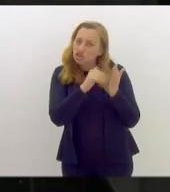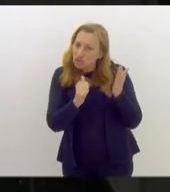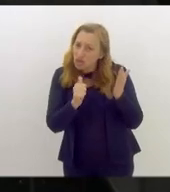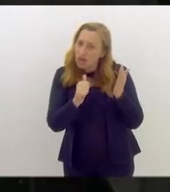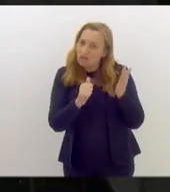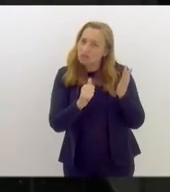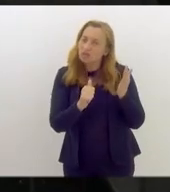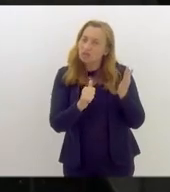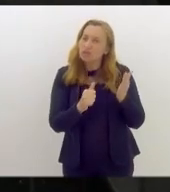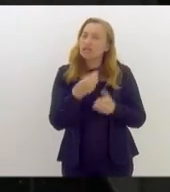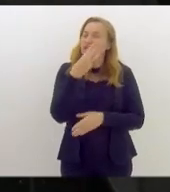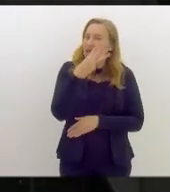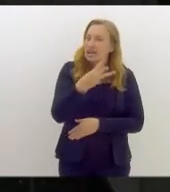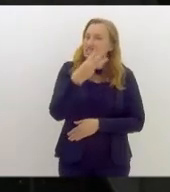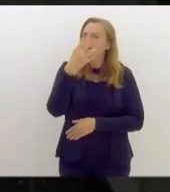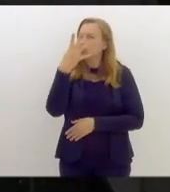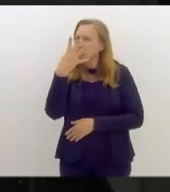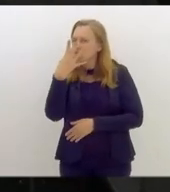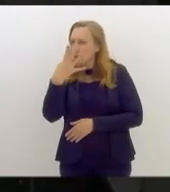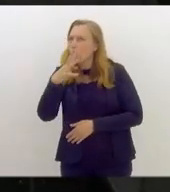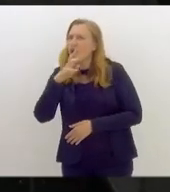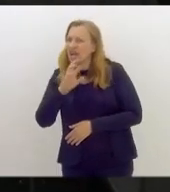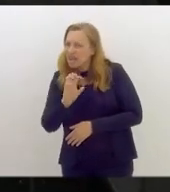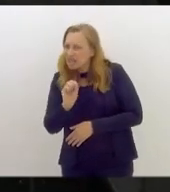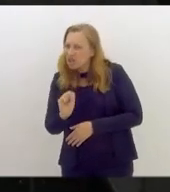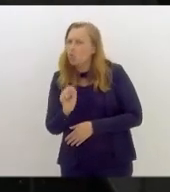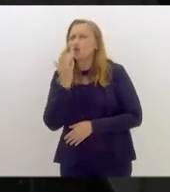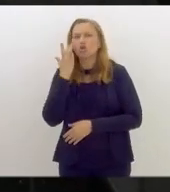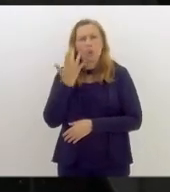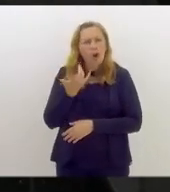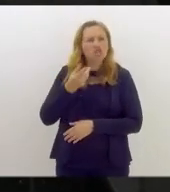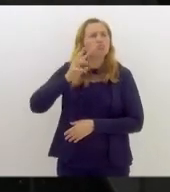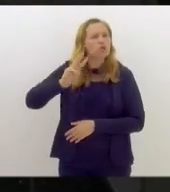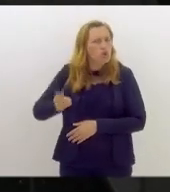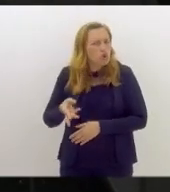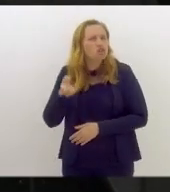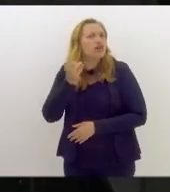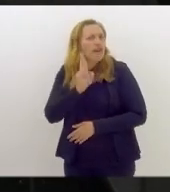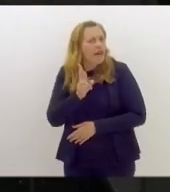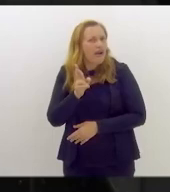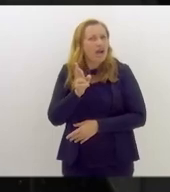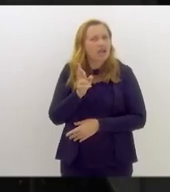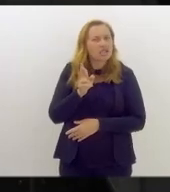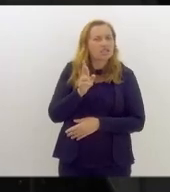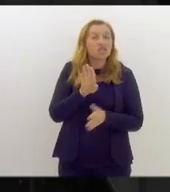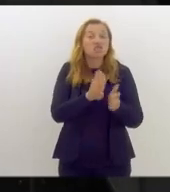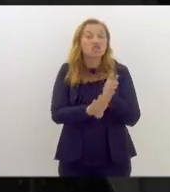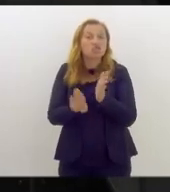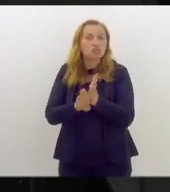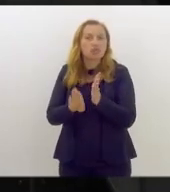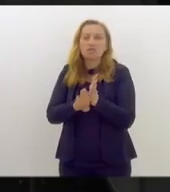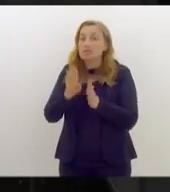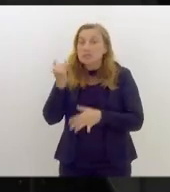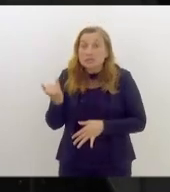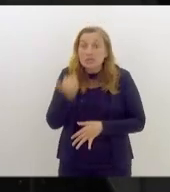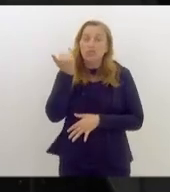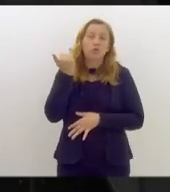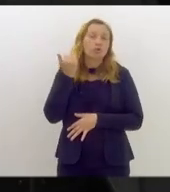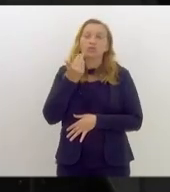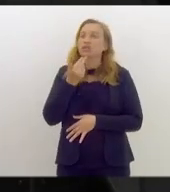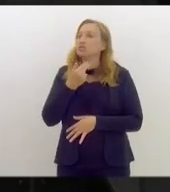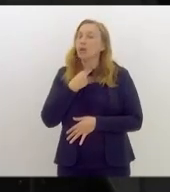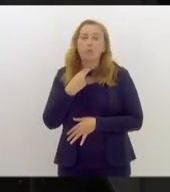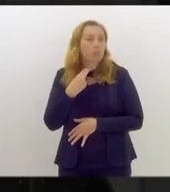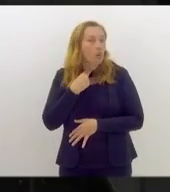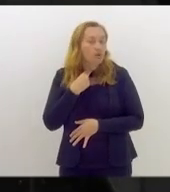tacho em 340 348 eu acho milhões de reais despesas essenciais não podem mais